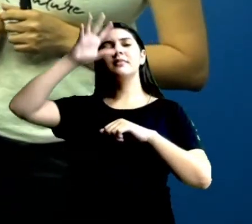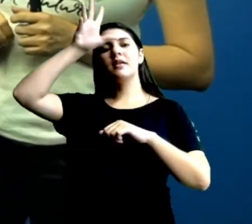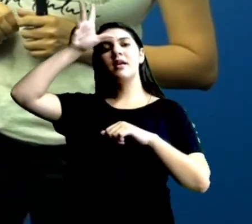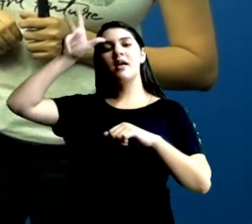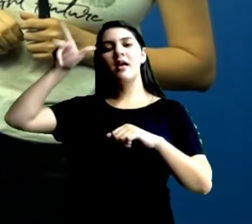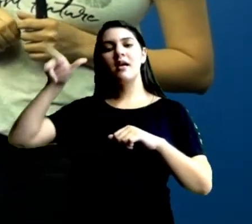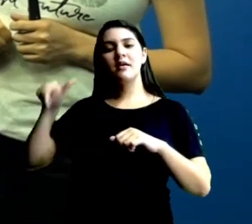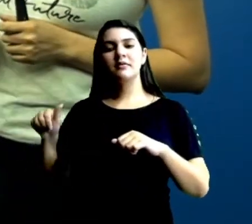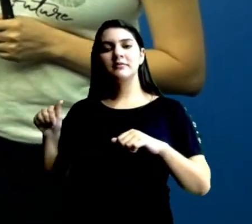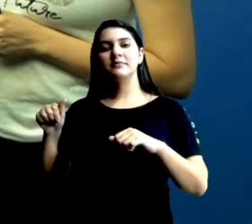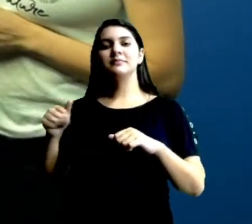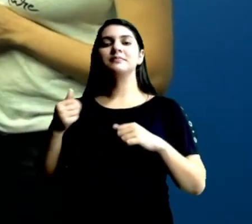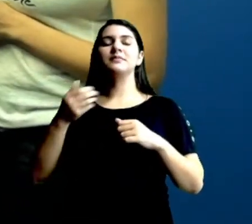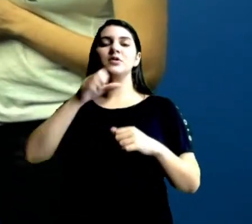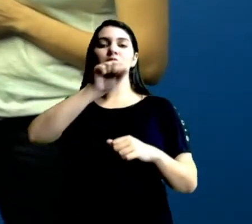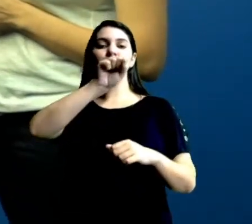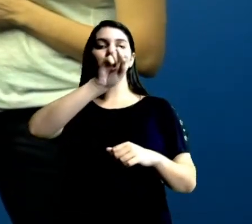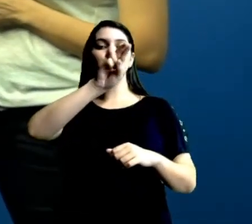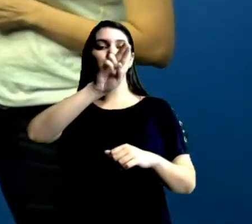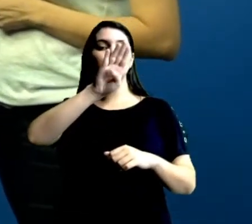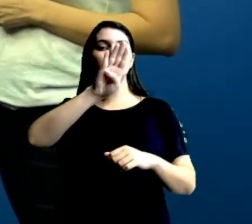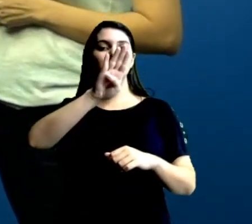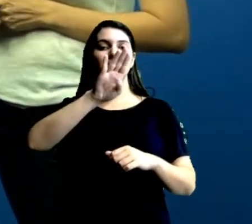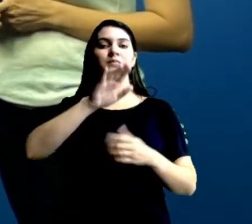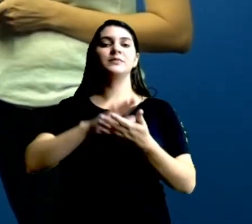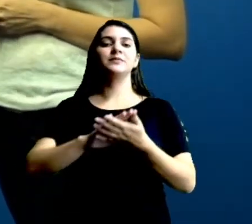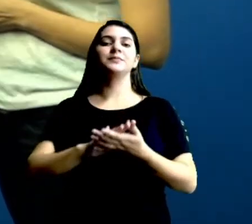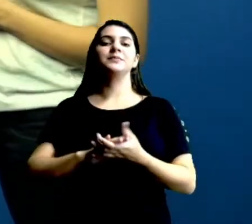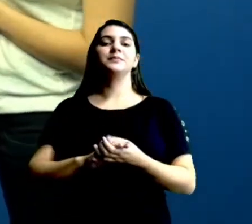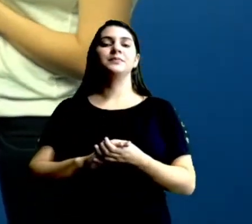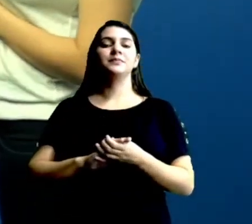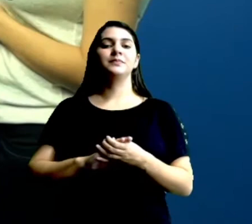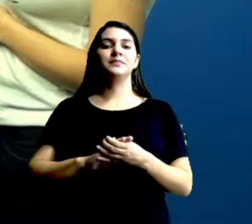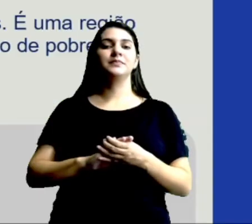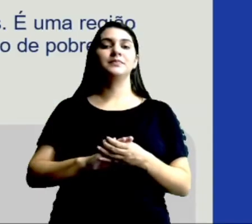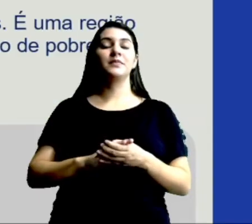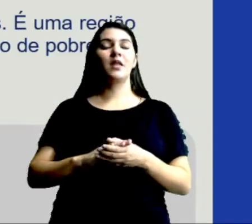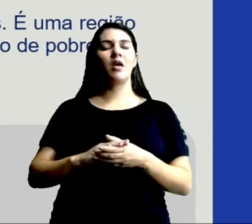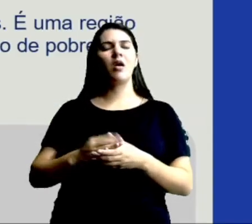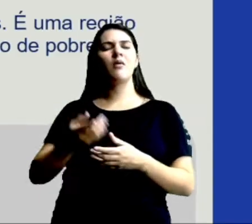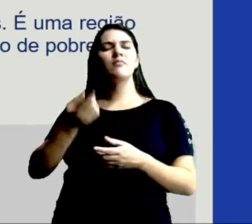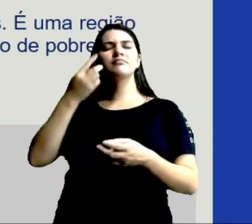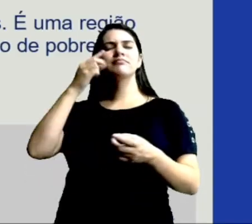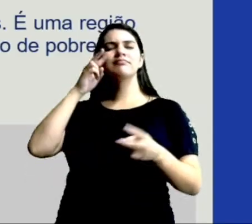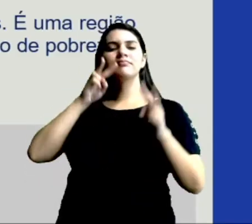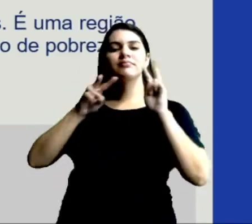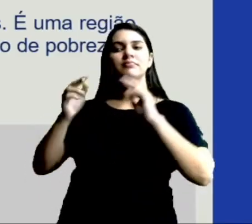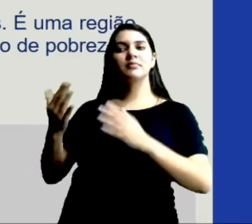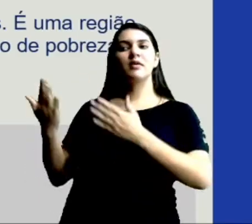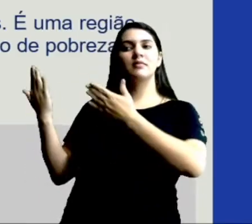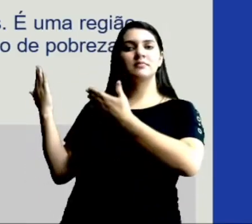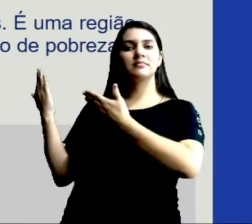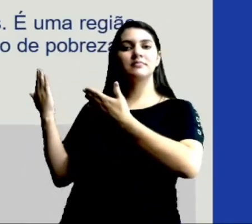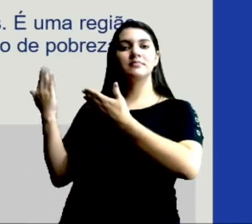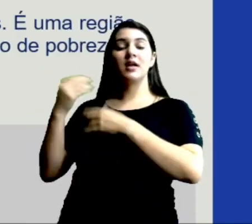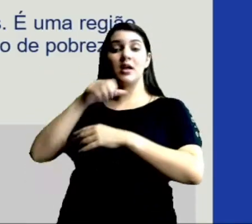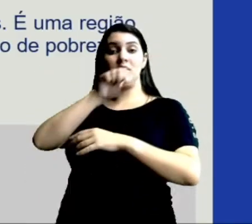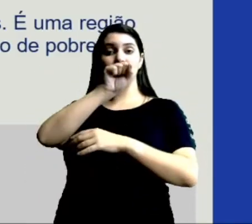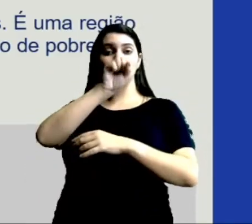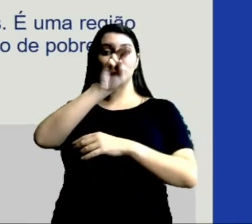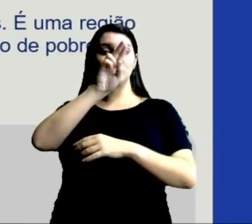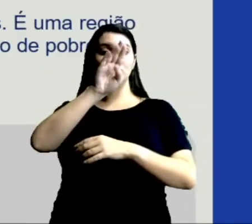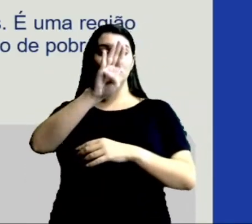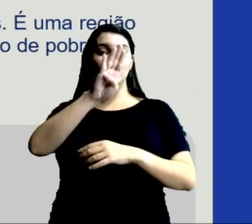digo que é a subsaariana. Volta comigo aqui para a tela, por favor, para vocês observarem que a África subsaariana,